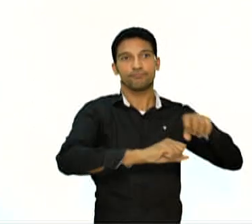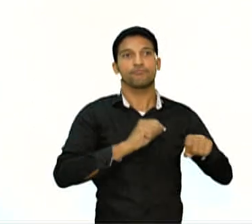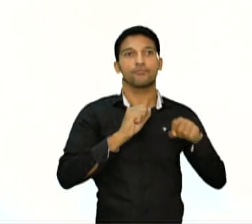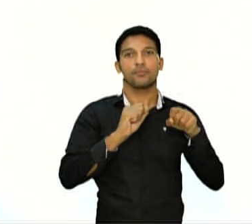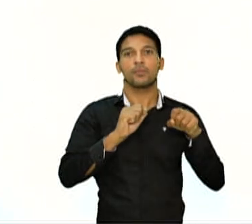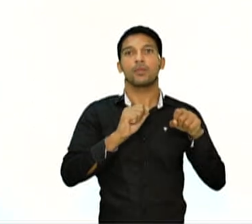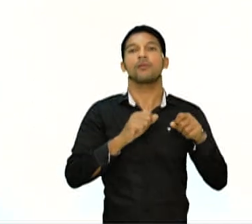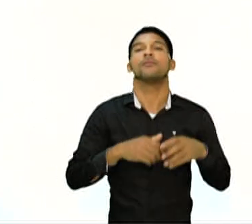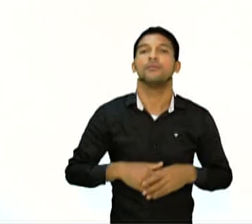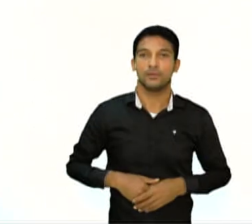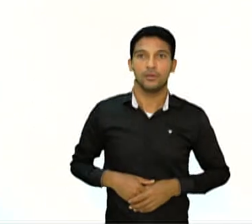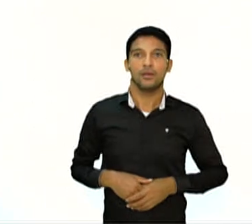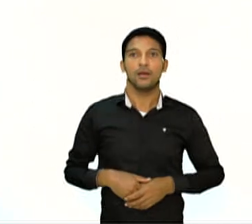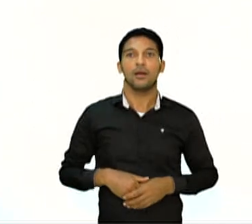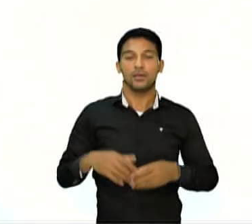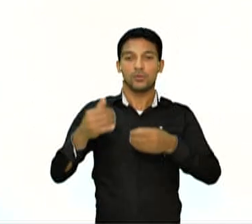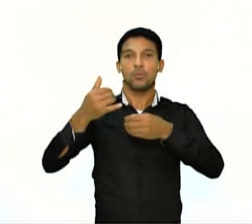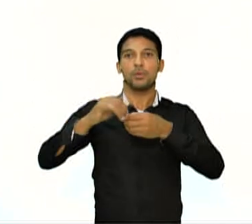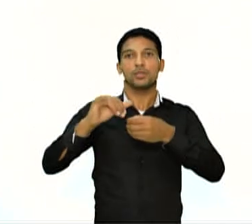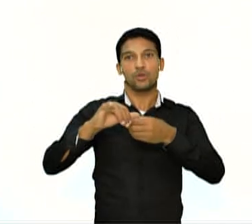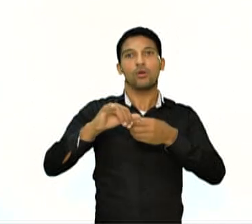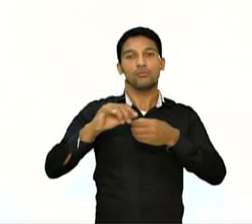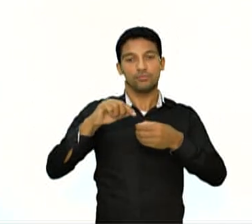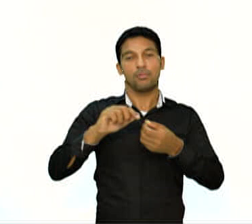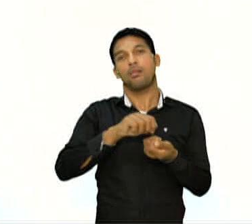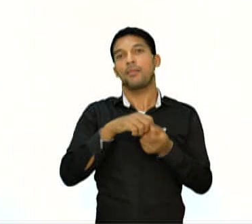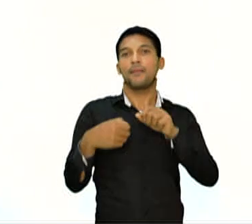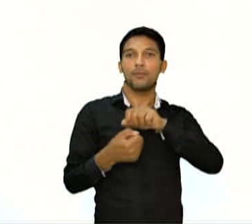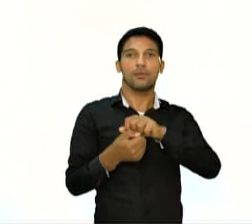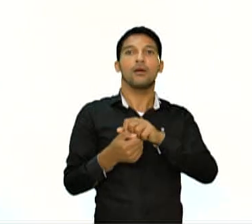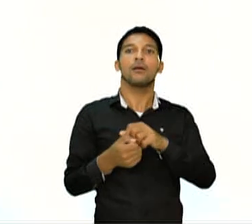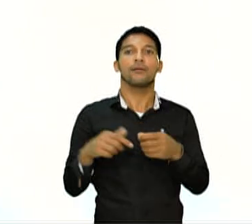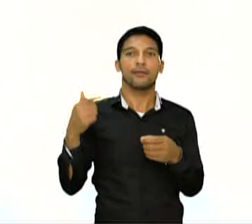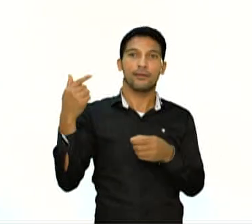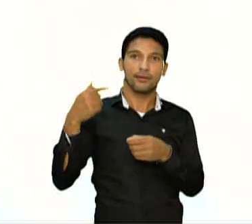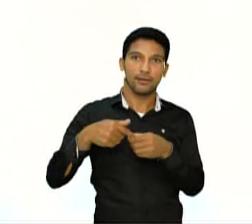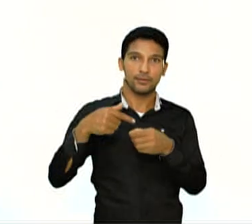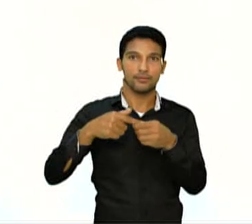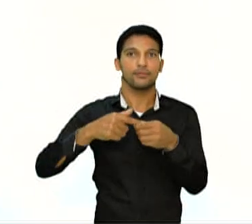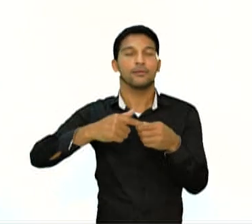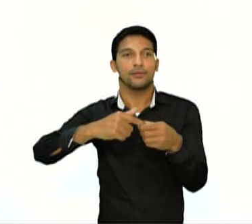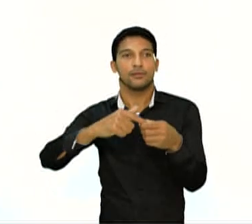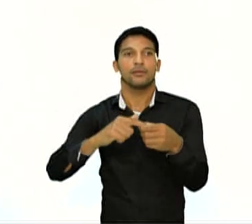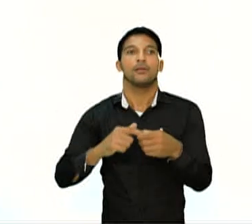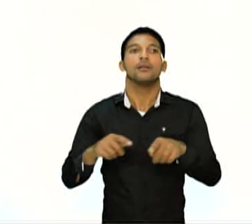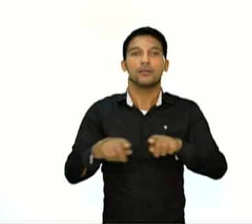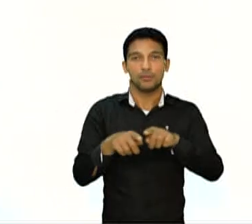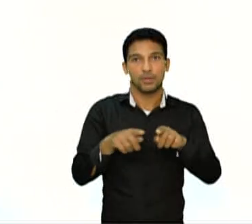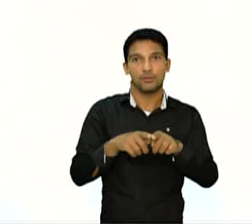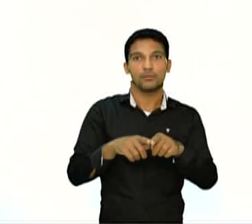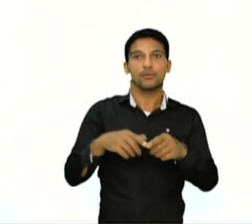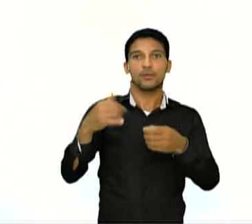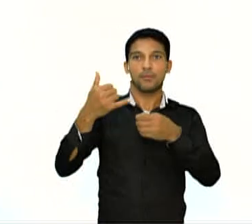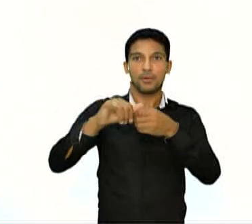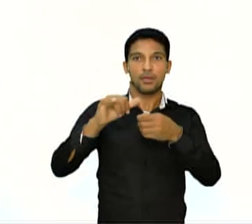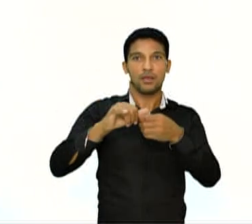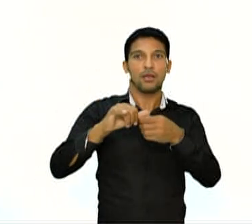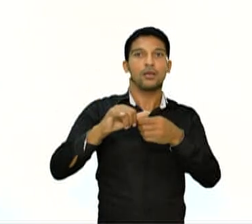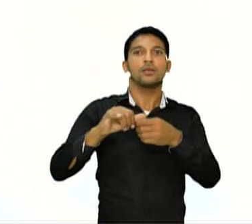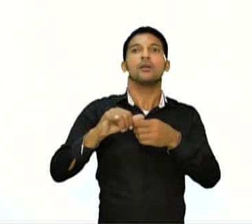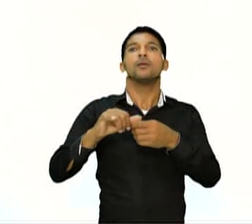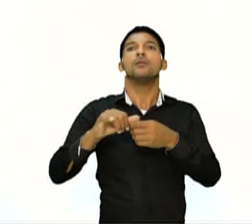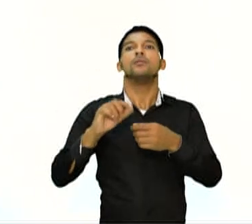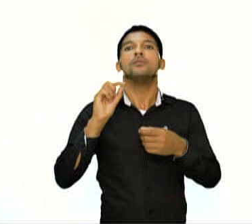já beneficiado, a gasolina, um beneficiamento do petróleo, e a eletricidade proveniente ou do sol, da